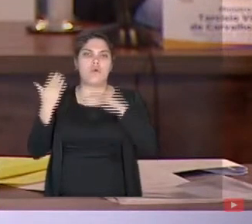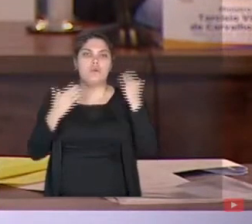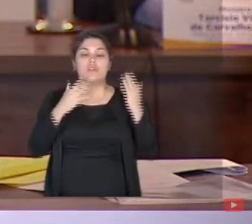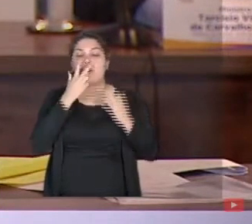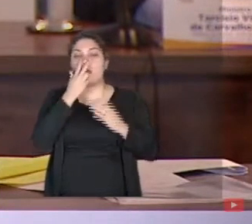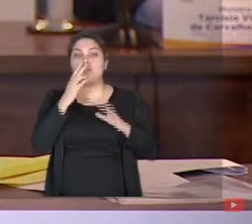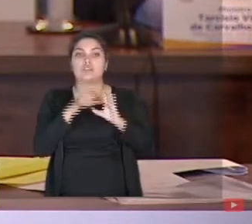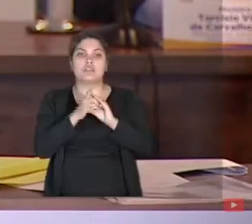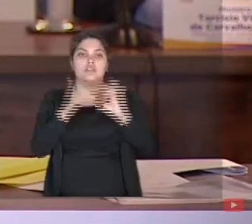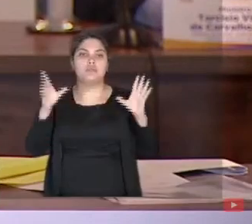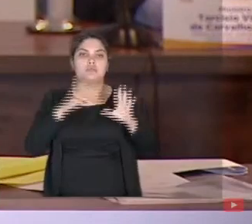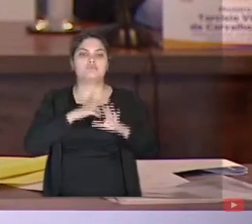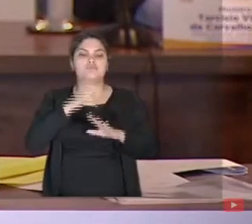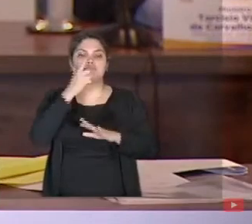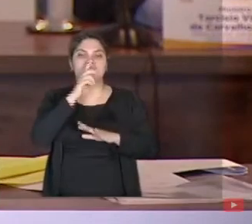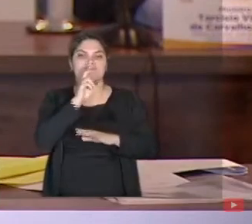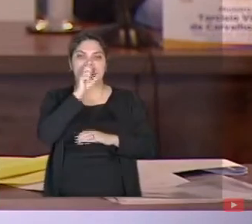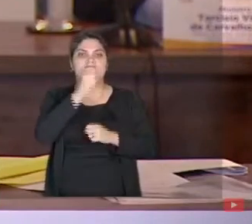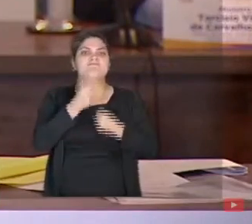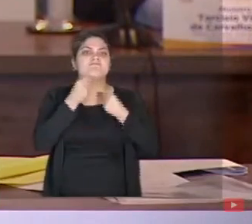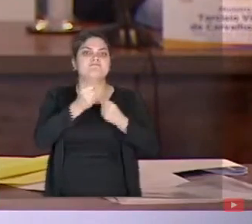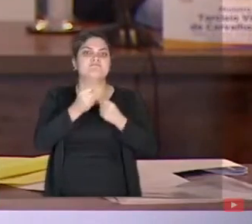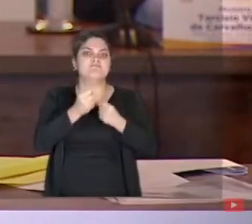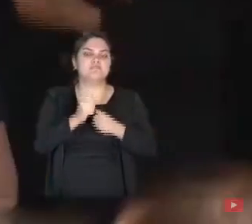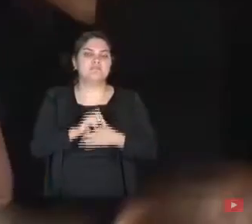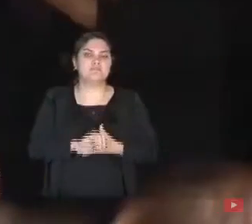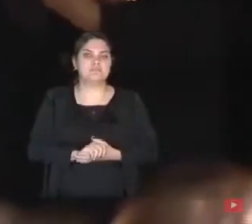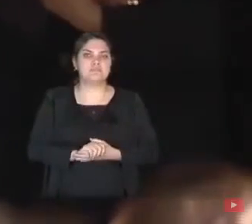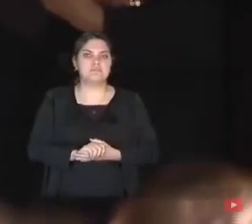democracia brasileira sairá fortalecida.